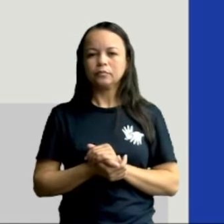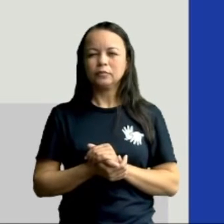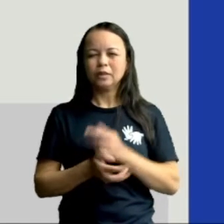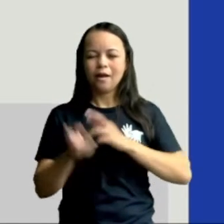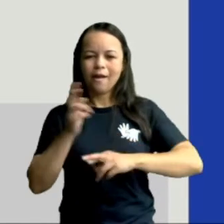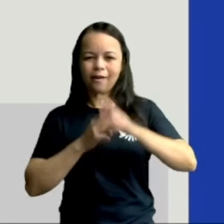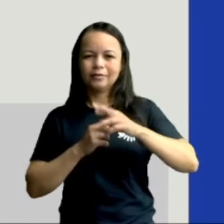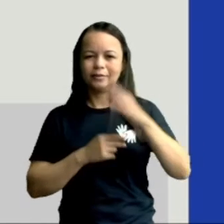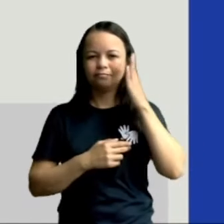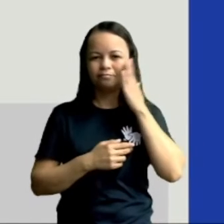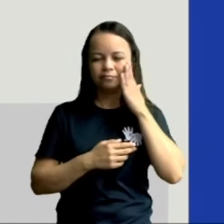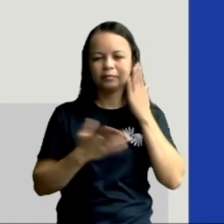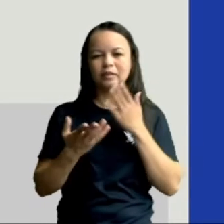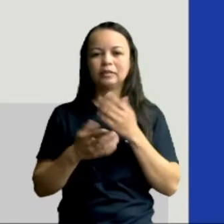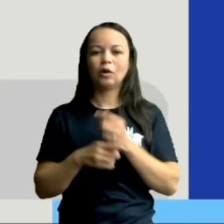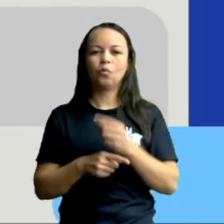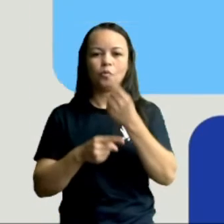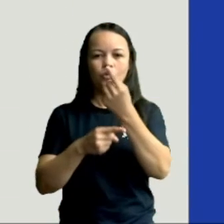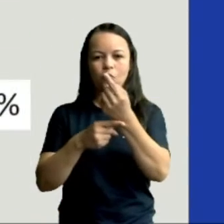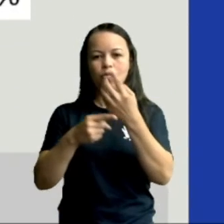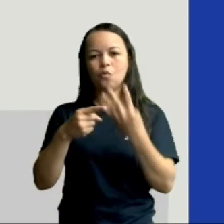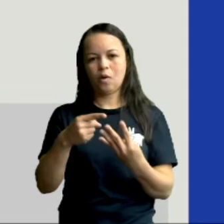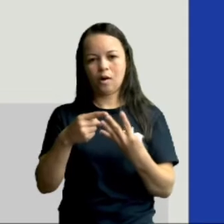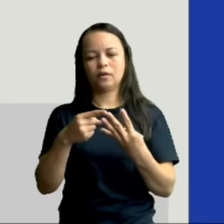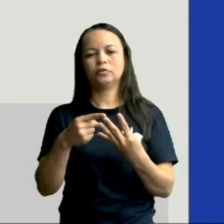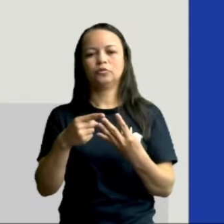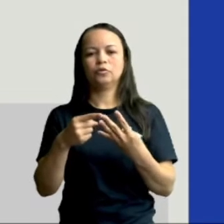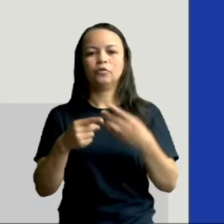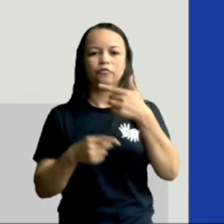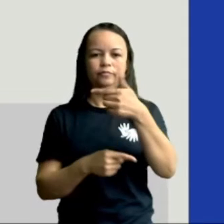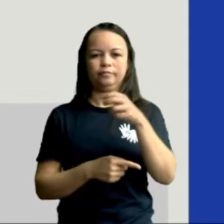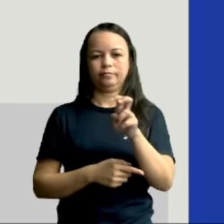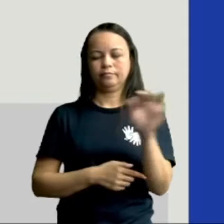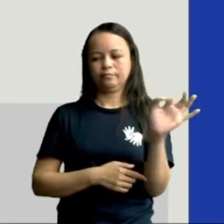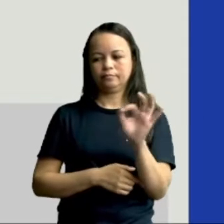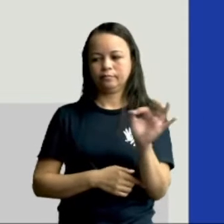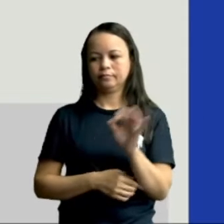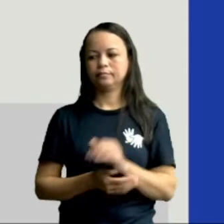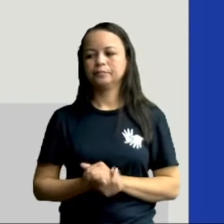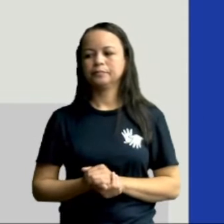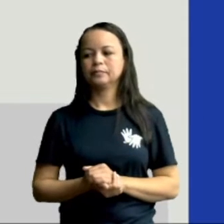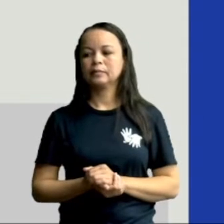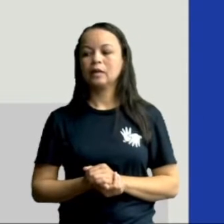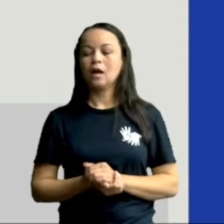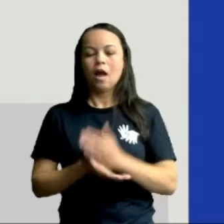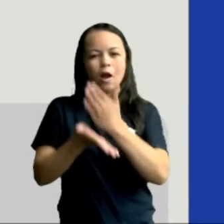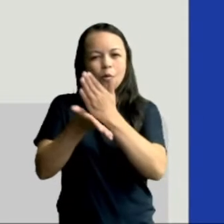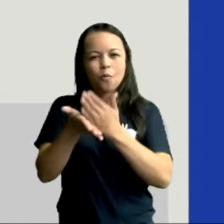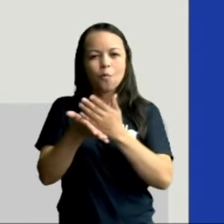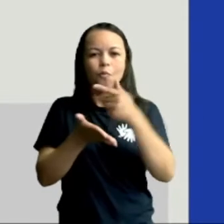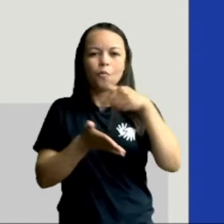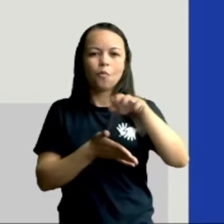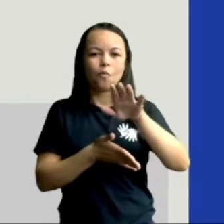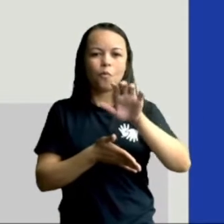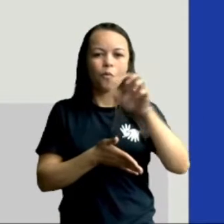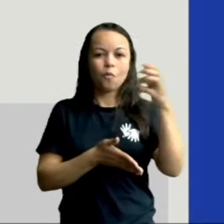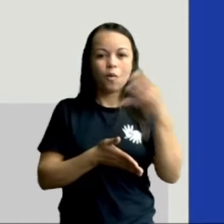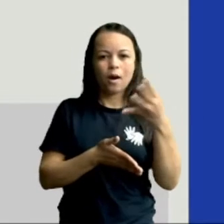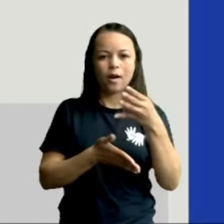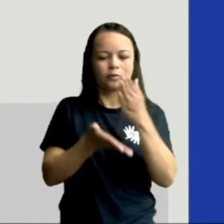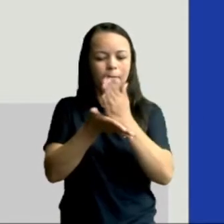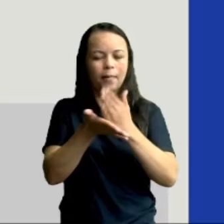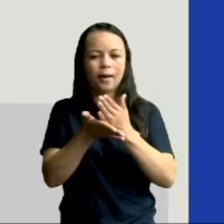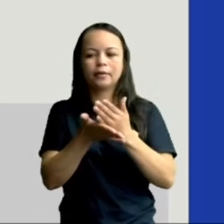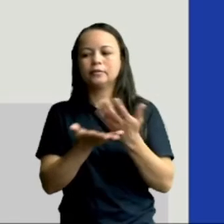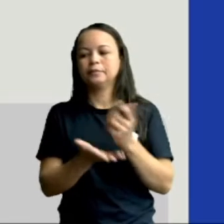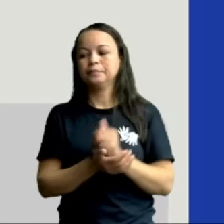a relação? Então, aí 1/4, 25%. Então, a quarta parte dos 12 balões de